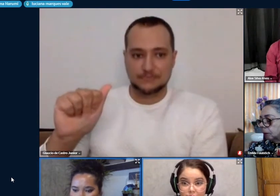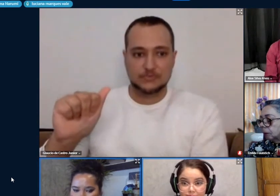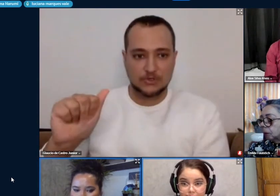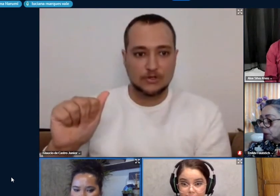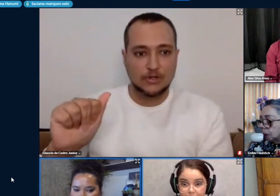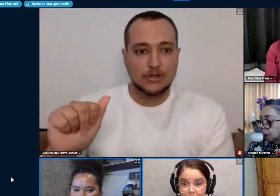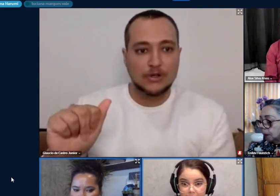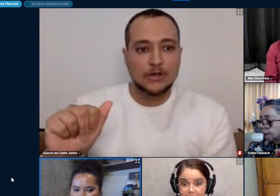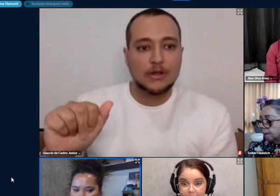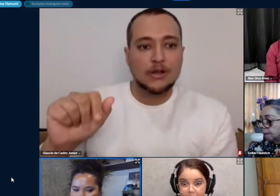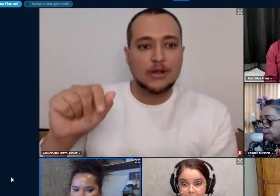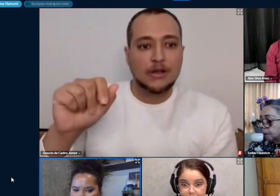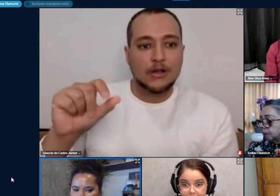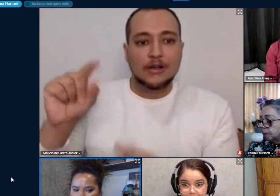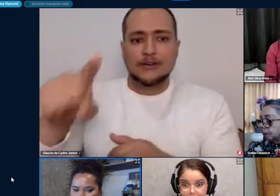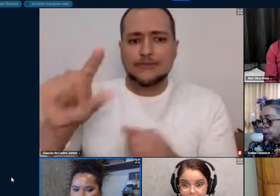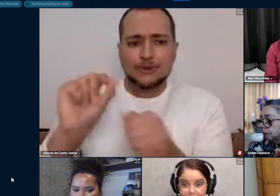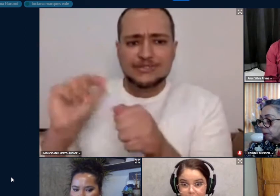impressora. Agora